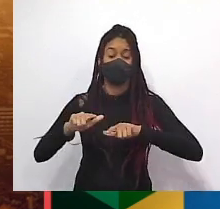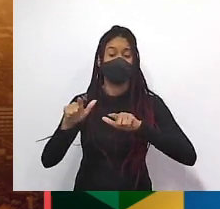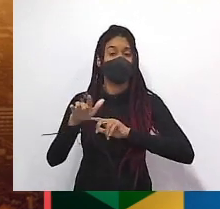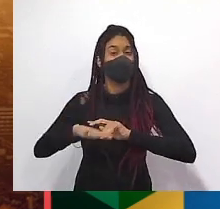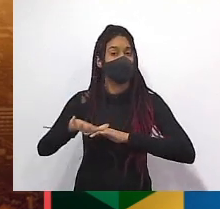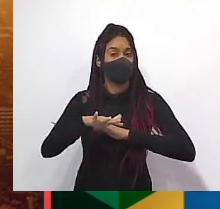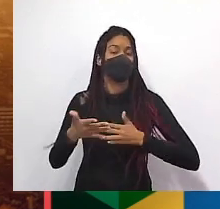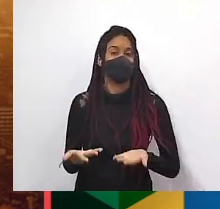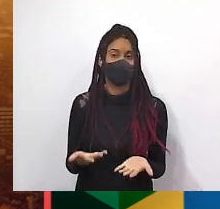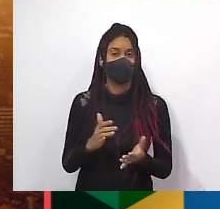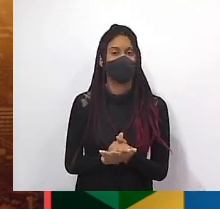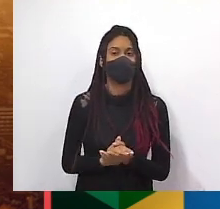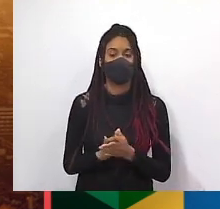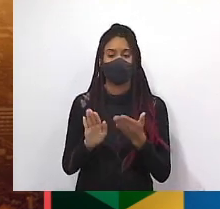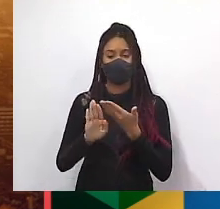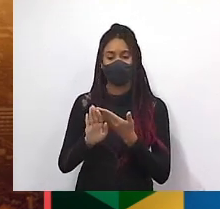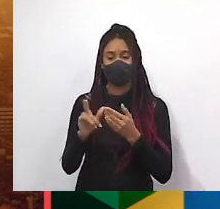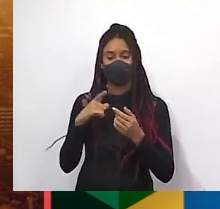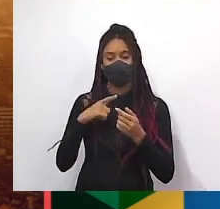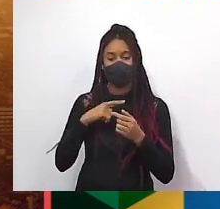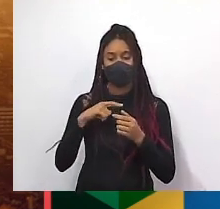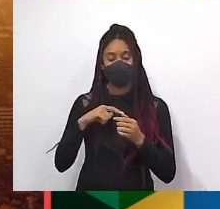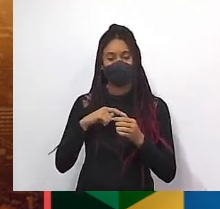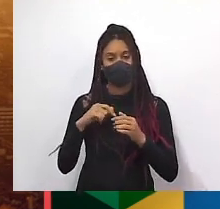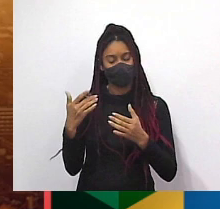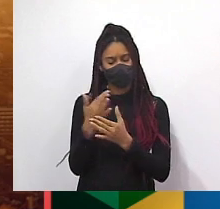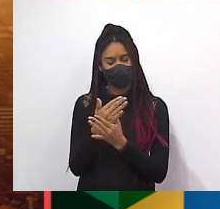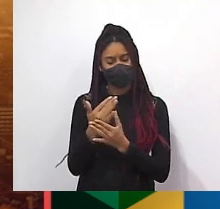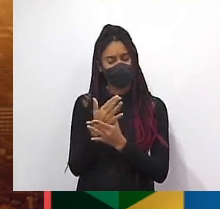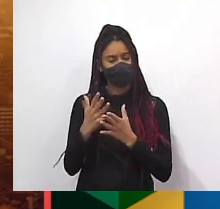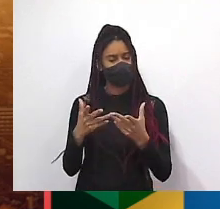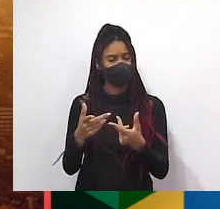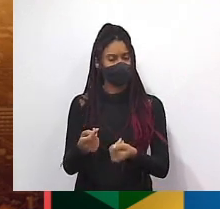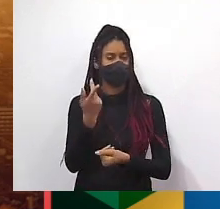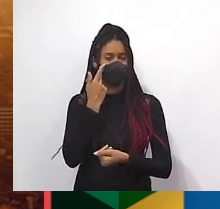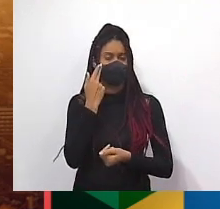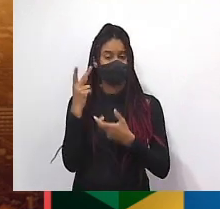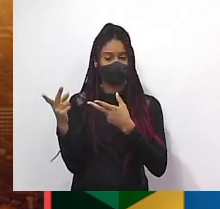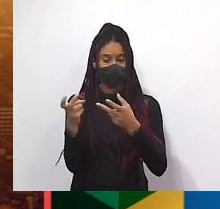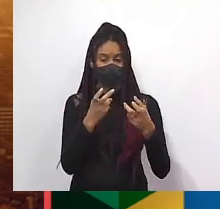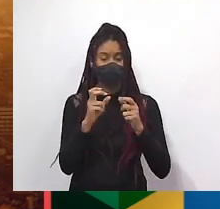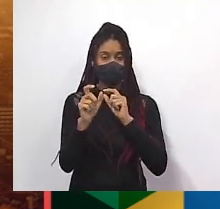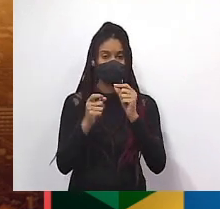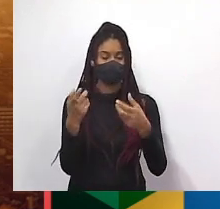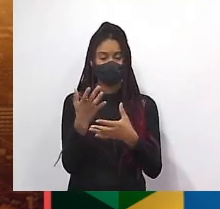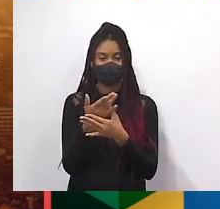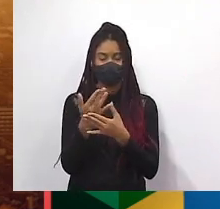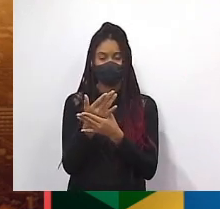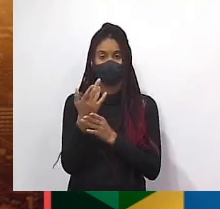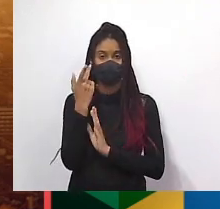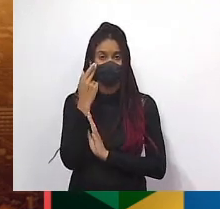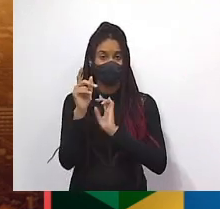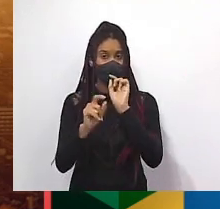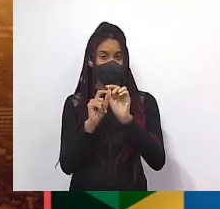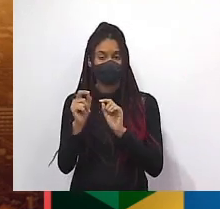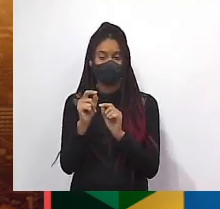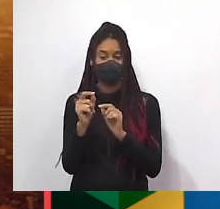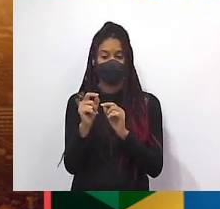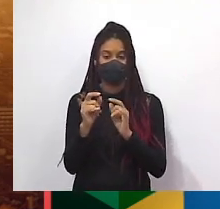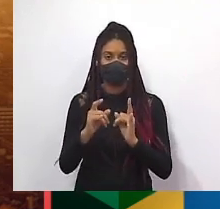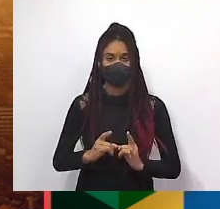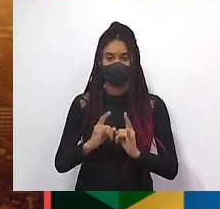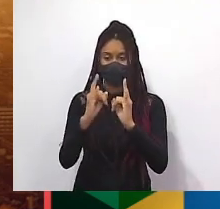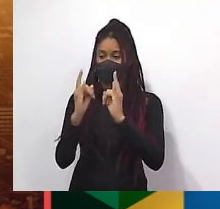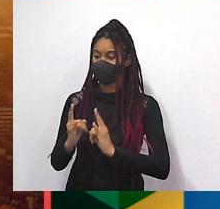né, de asfaltamento da cidade em geral. Vocês vão perceber que as cidades em geral elas são, né, selvas de